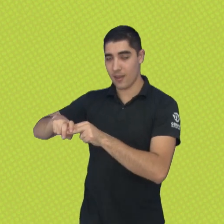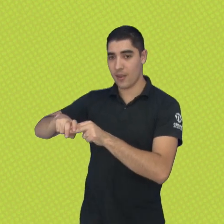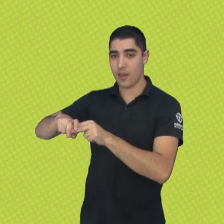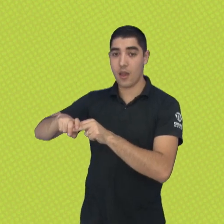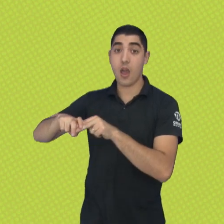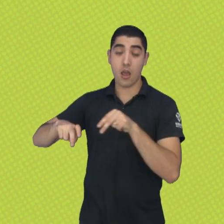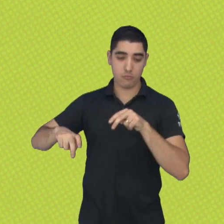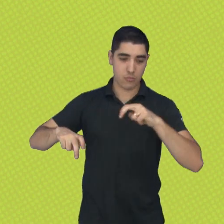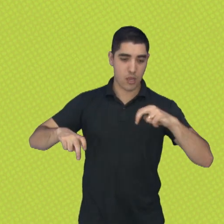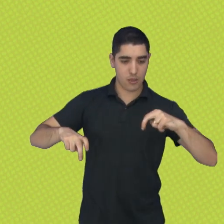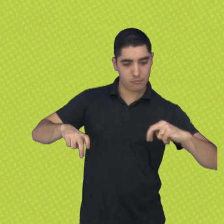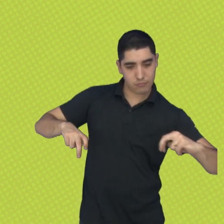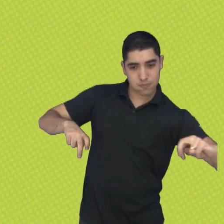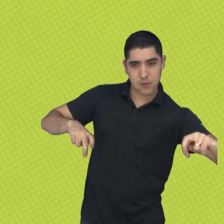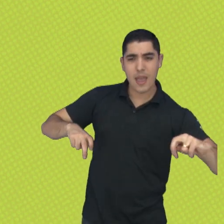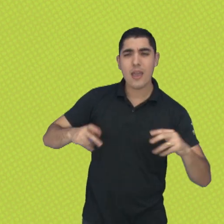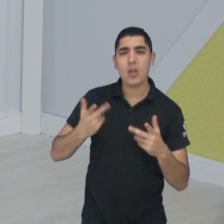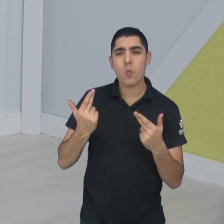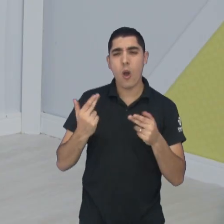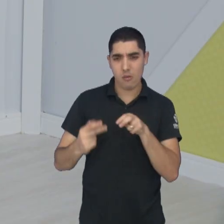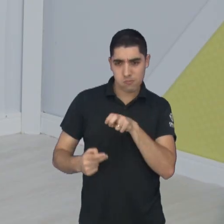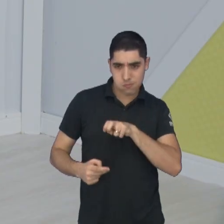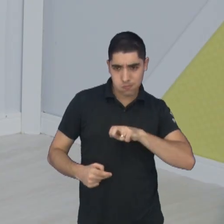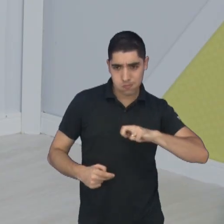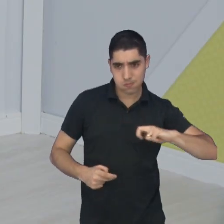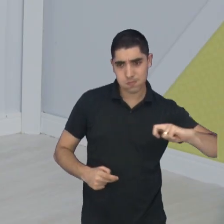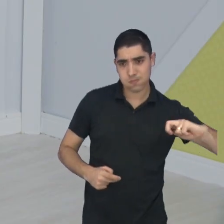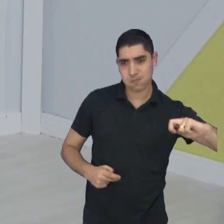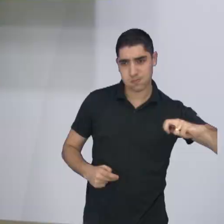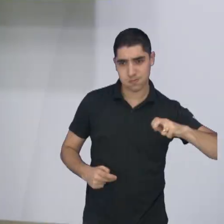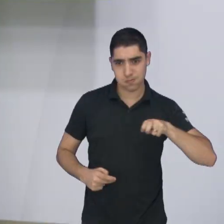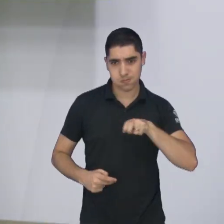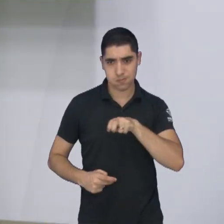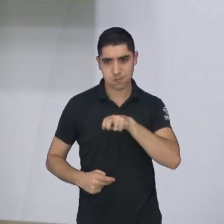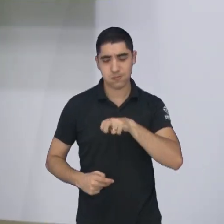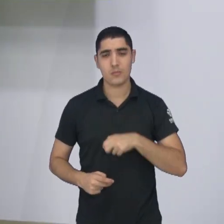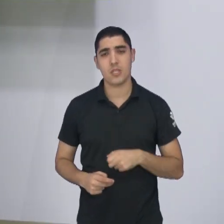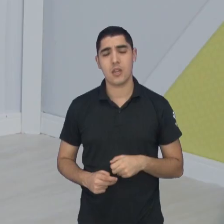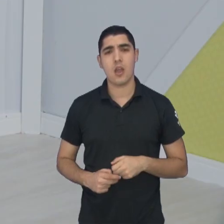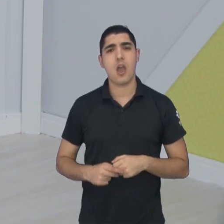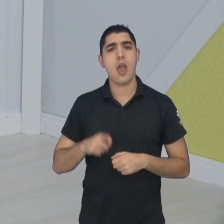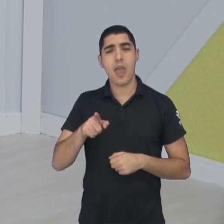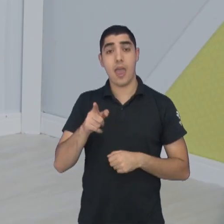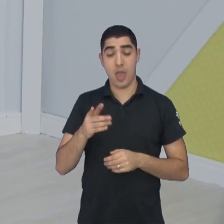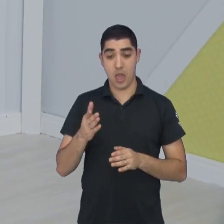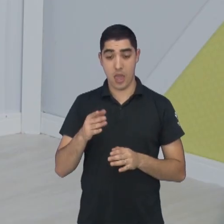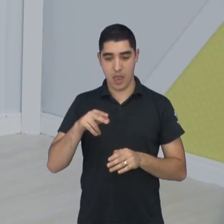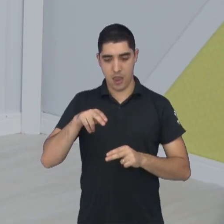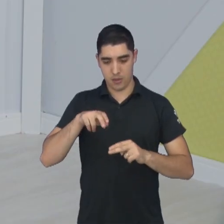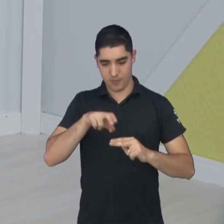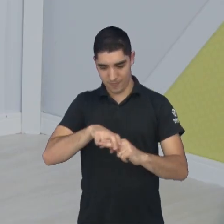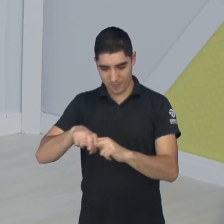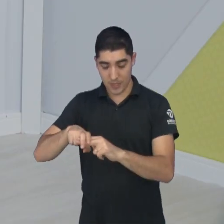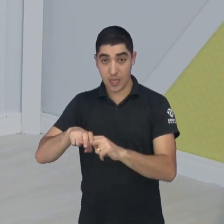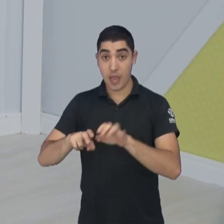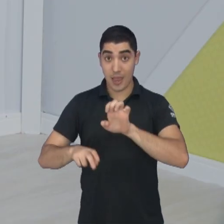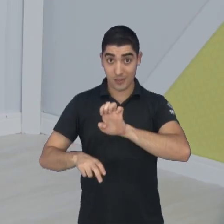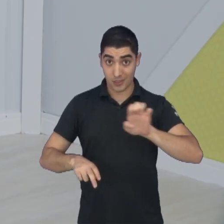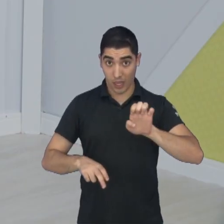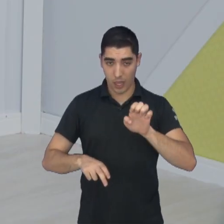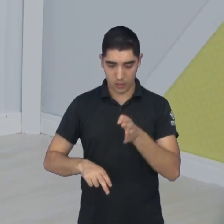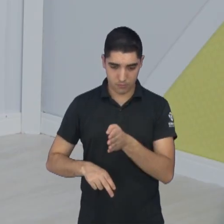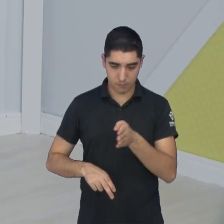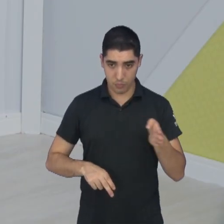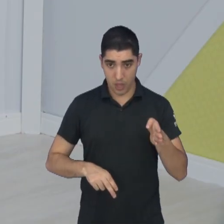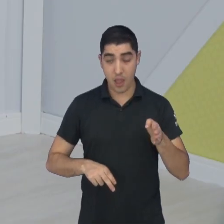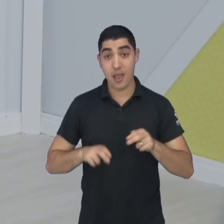os vestiários, aquela curvinha ali, onde antigamente tinha... A esquerda das cadeiras, né? Isso, a esquerda das cadeiras, se você olhar de dentro do campo, tá à direita,